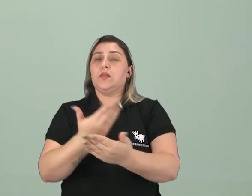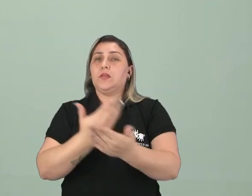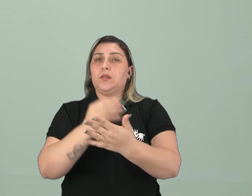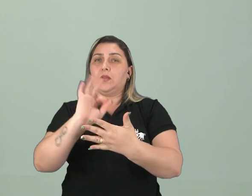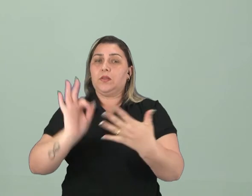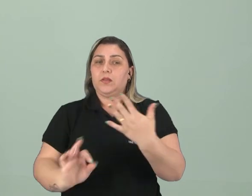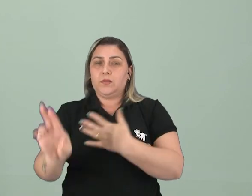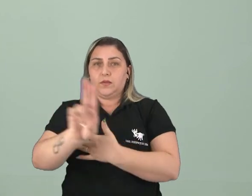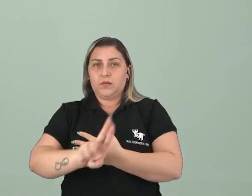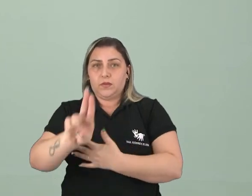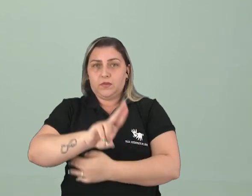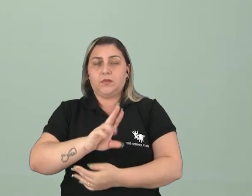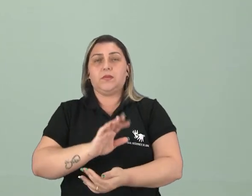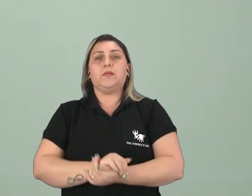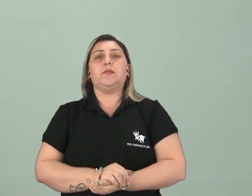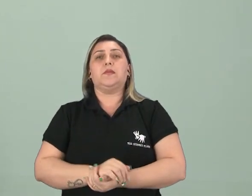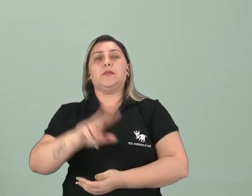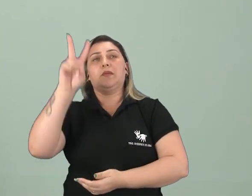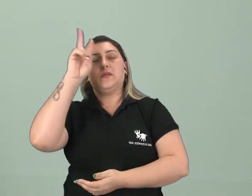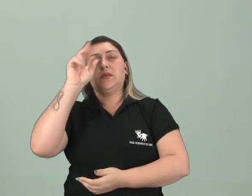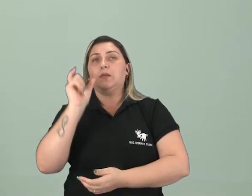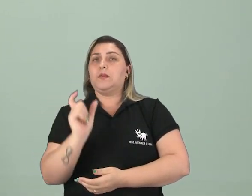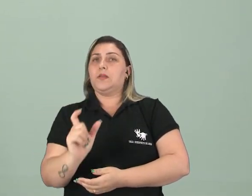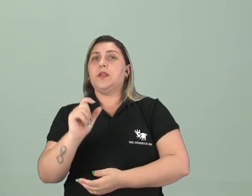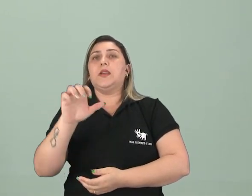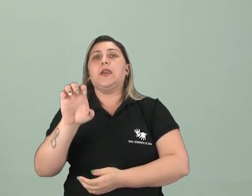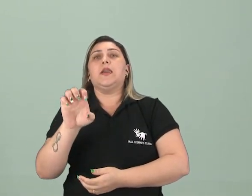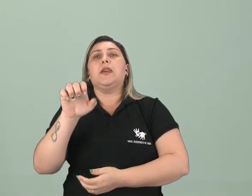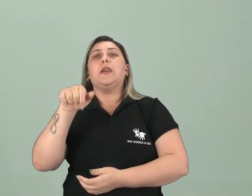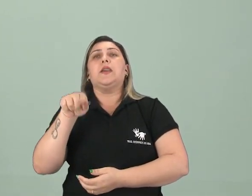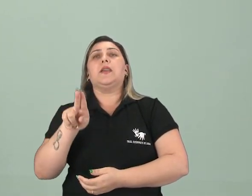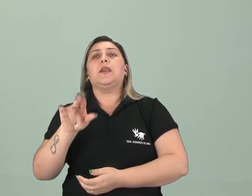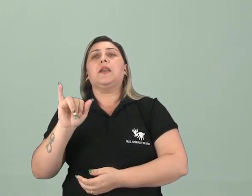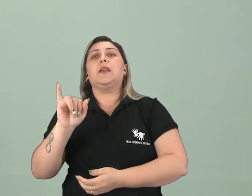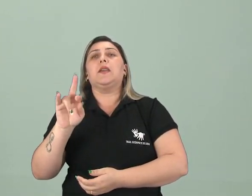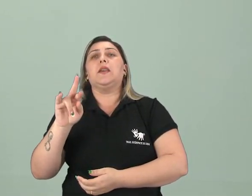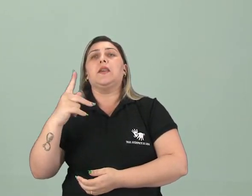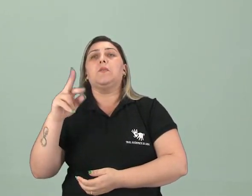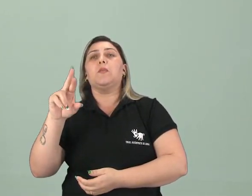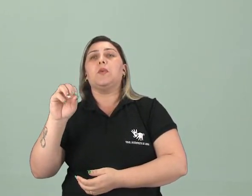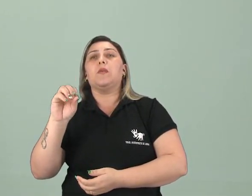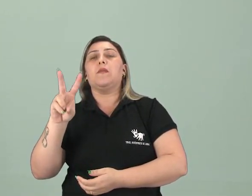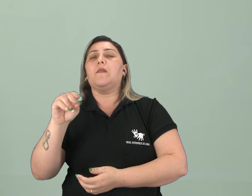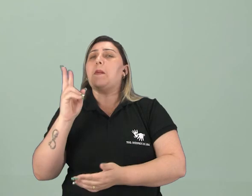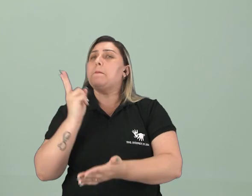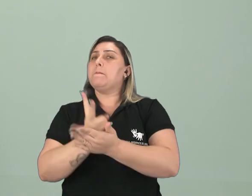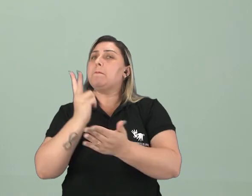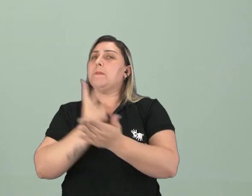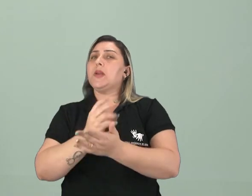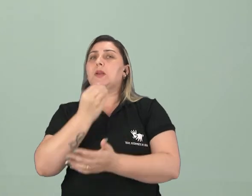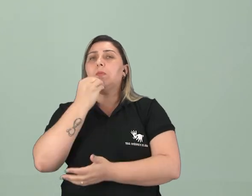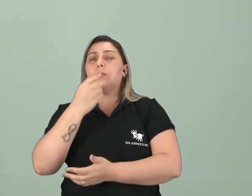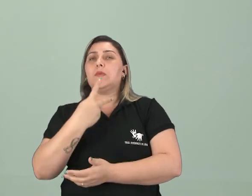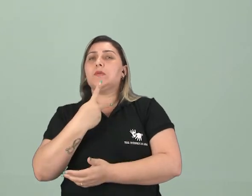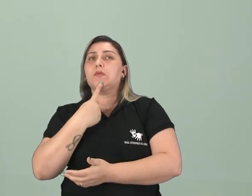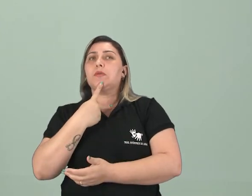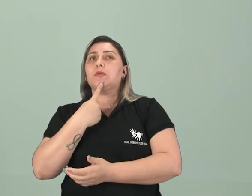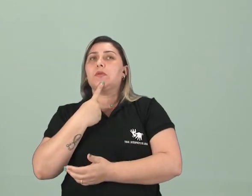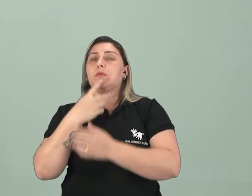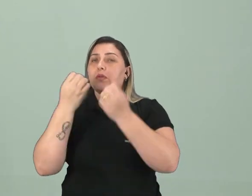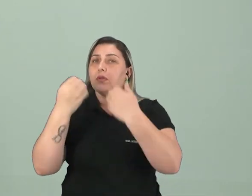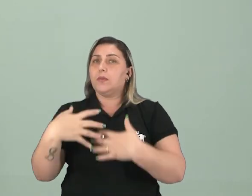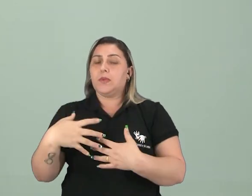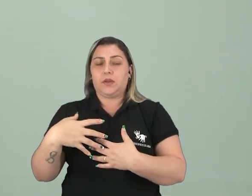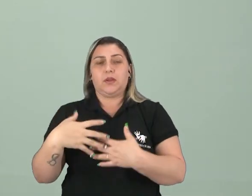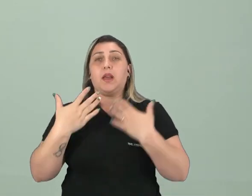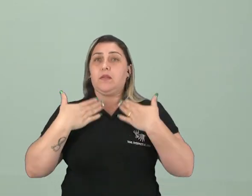eu vou utilizar, né? Lembrando que a palavra equiprovável quer dizer que todos serão a mesma probabilidade. E lembrando da definição, que é